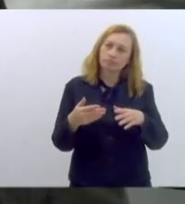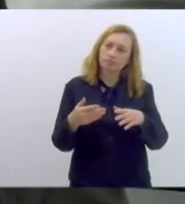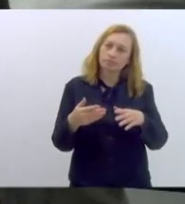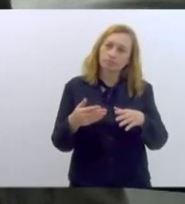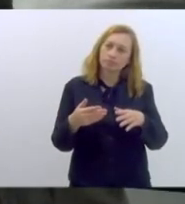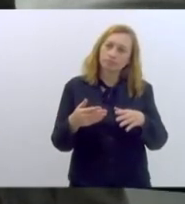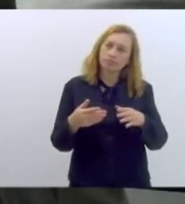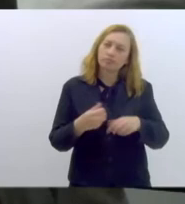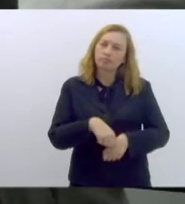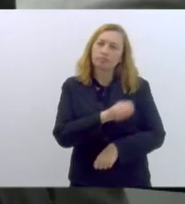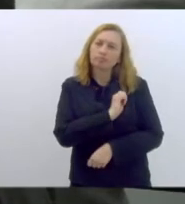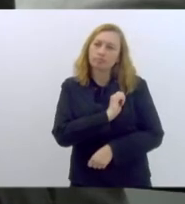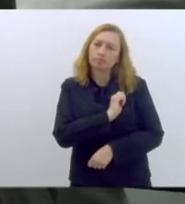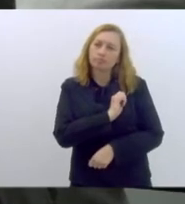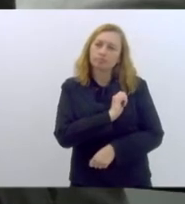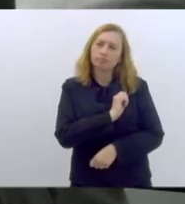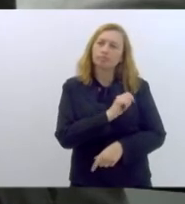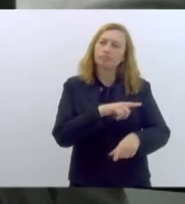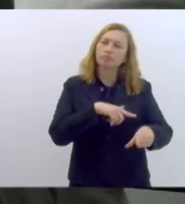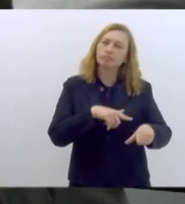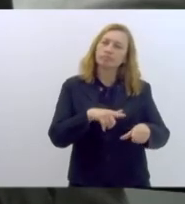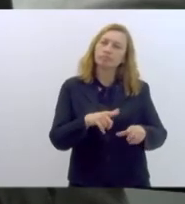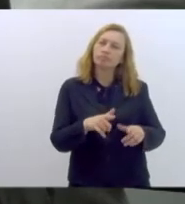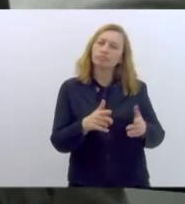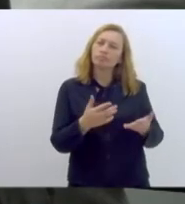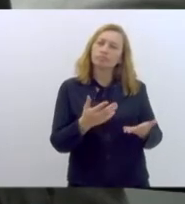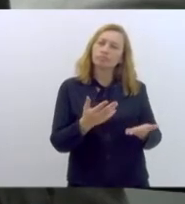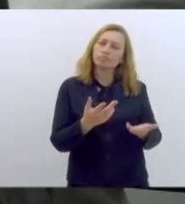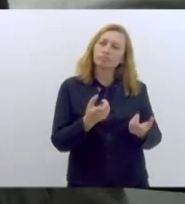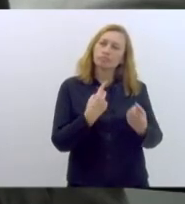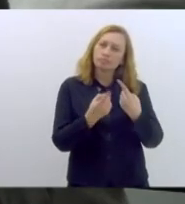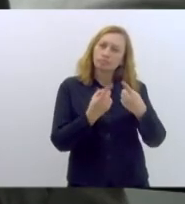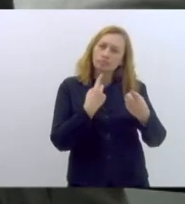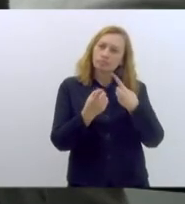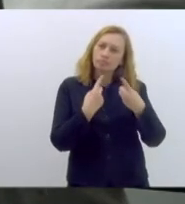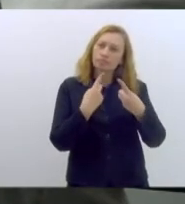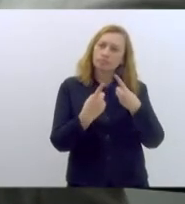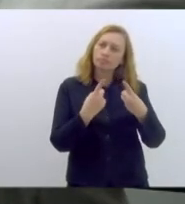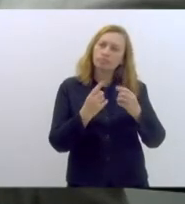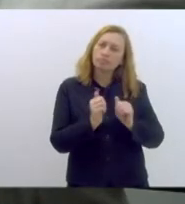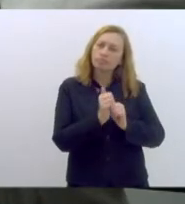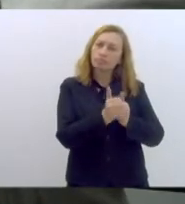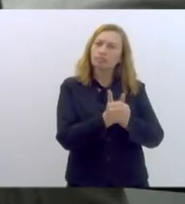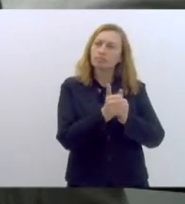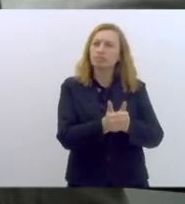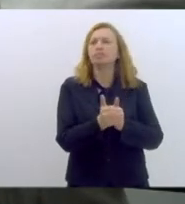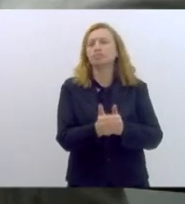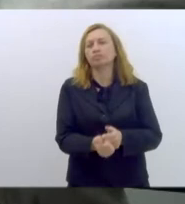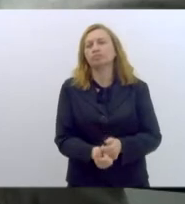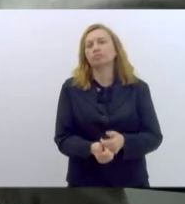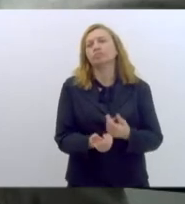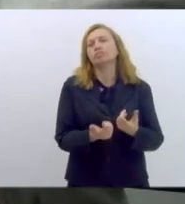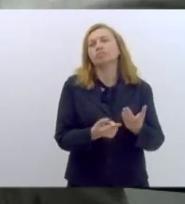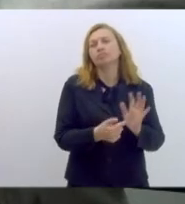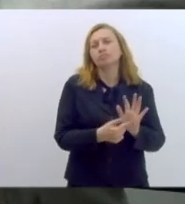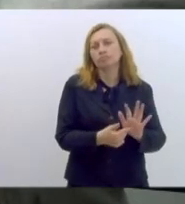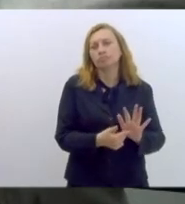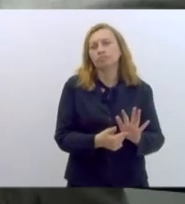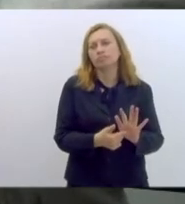que esse regime de recuperação fiscal com os trabalhos aqui que a gente tá acompanhando, que eles sinalizem